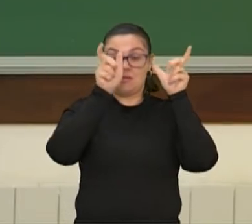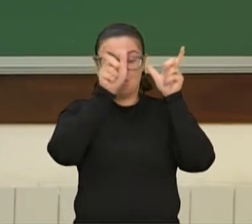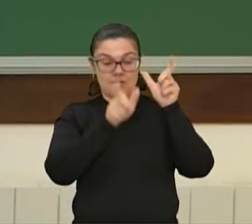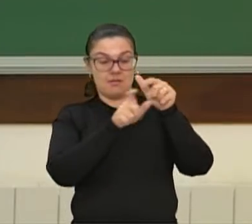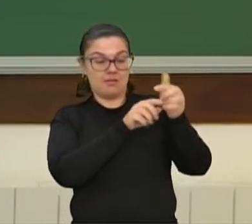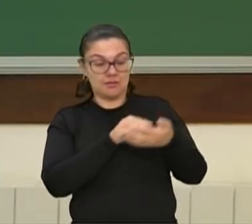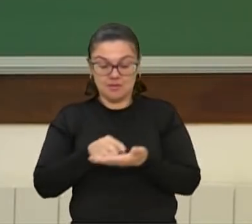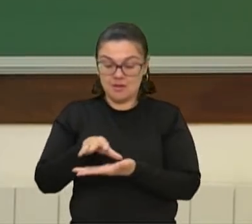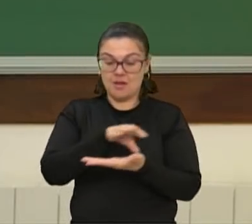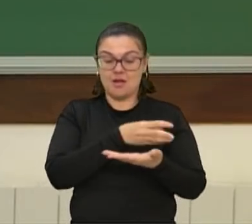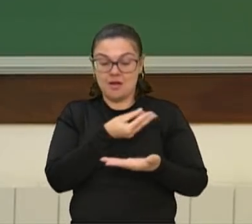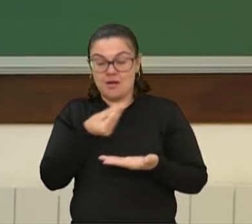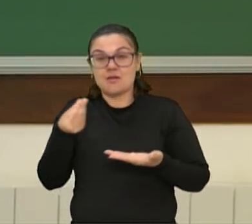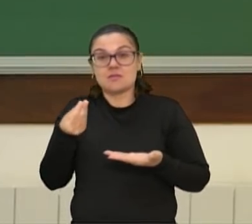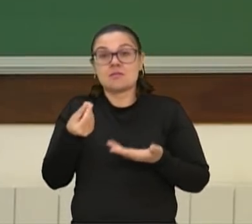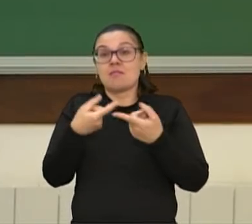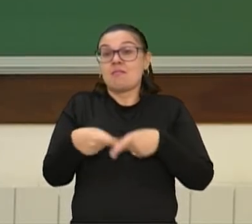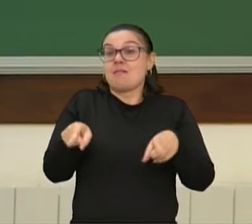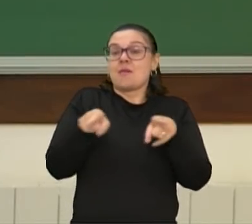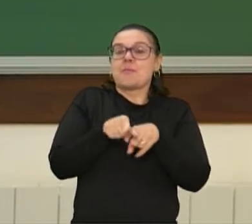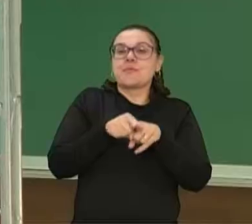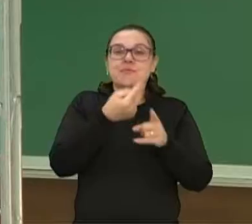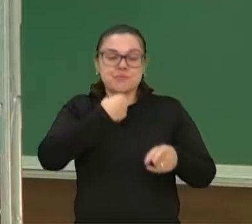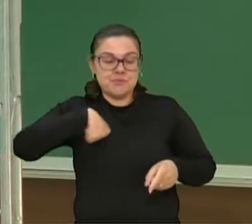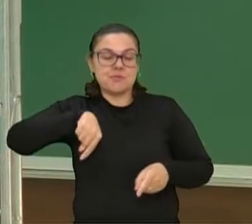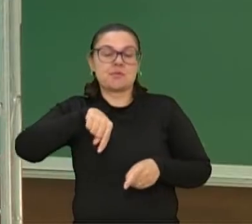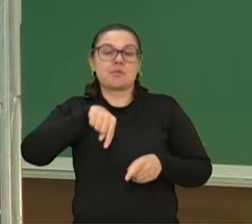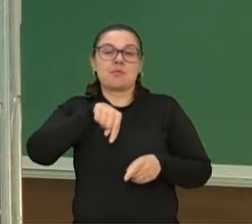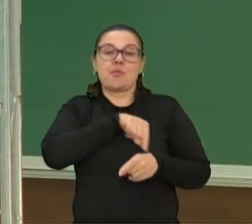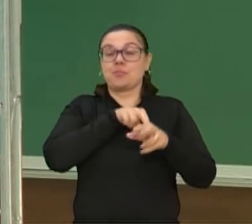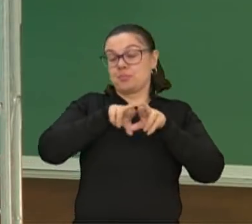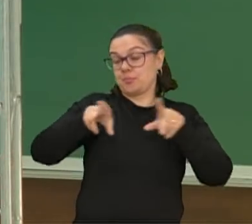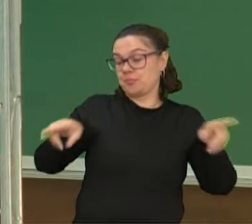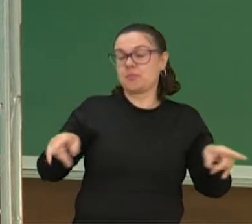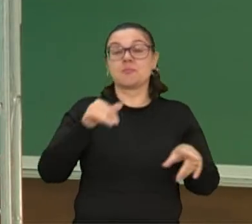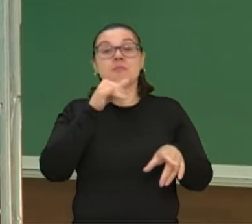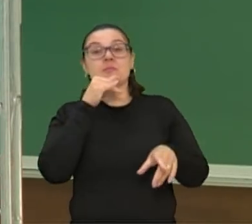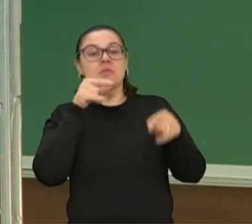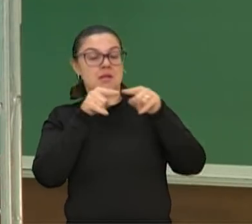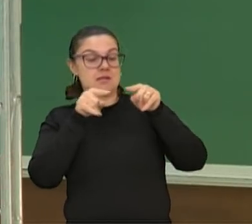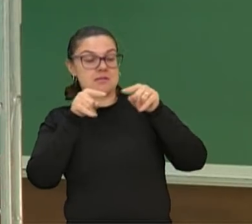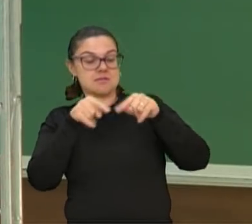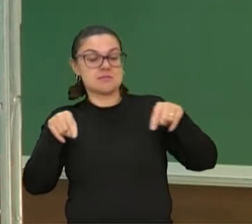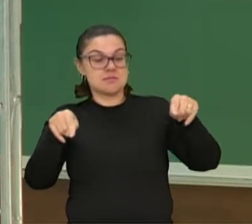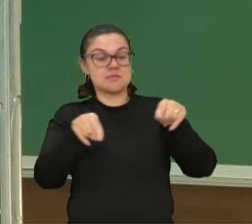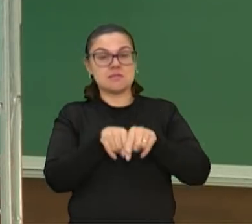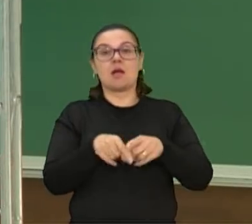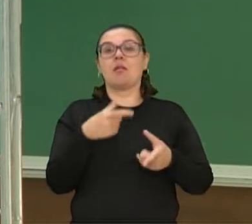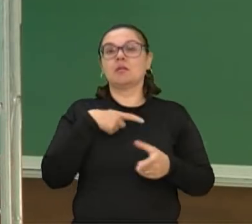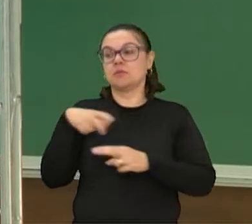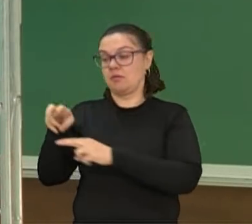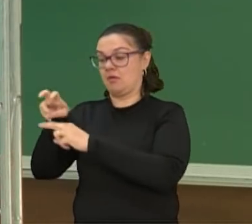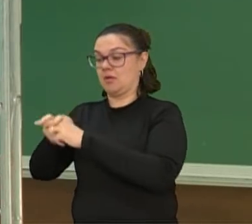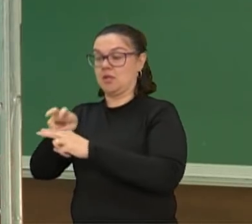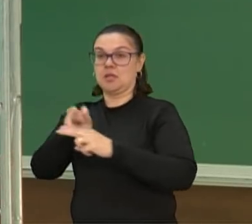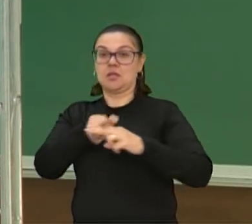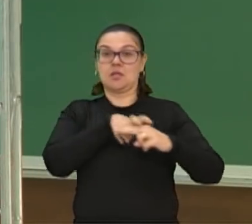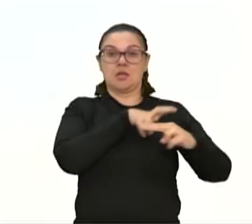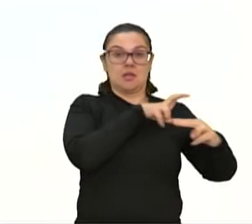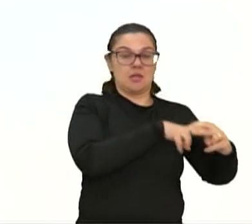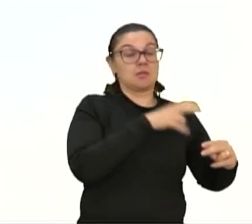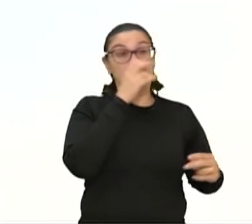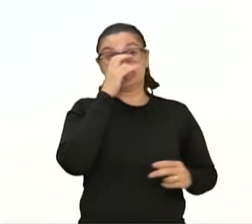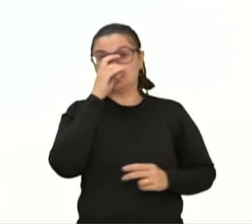a essência. O mesmo acontece com várias outras coisas, né? Na sala de aula nós temos muitas cadeiras. Nós